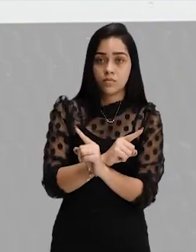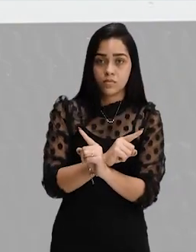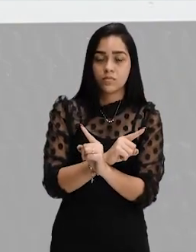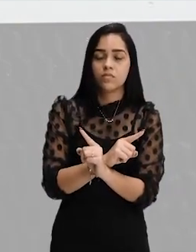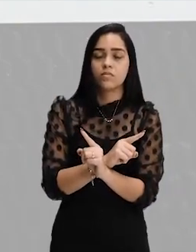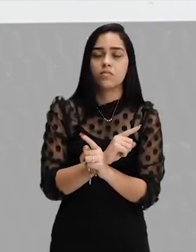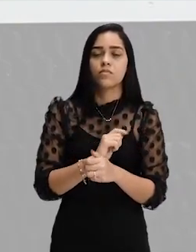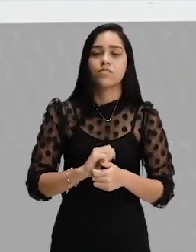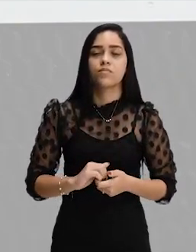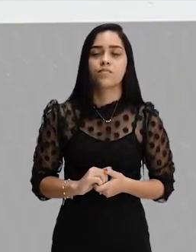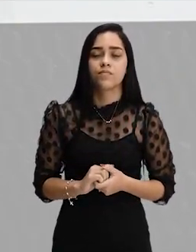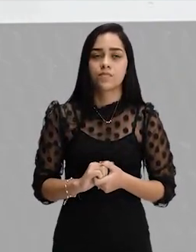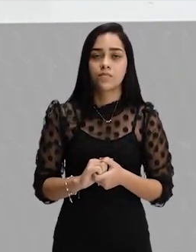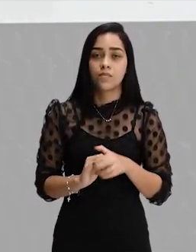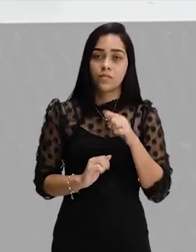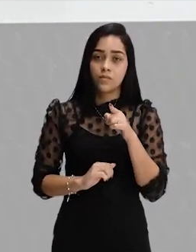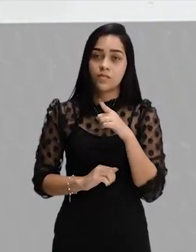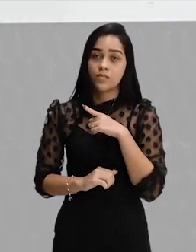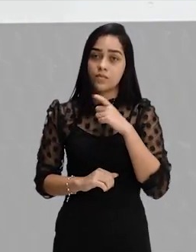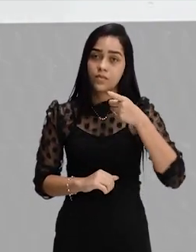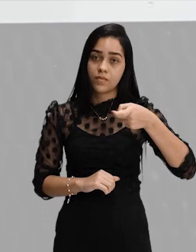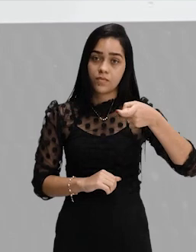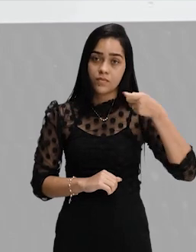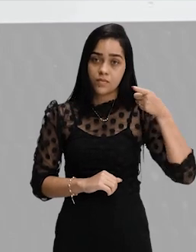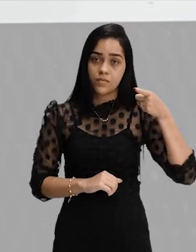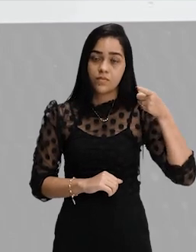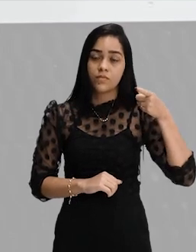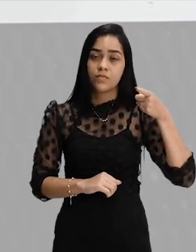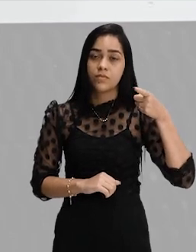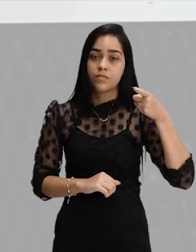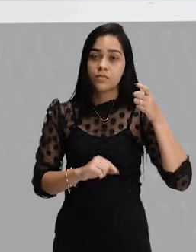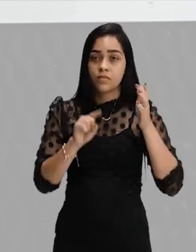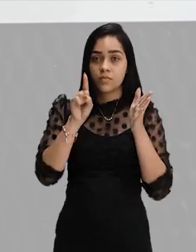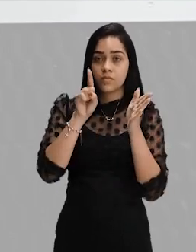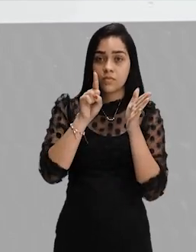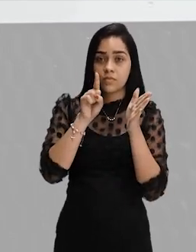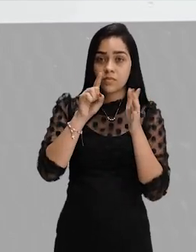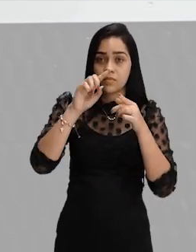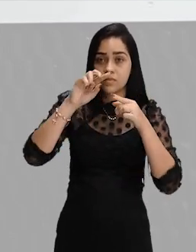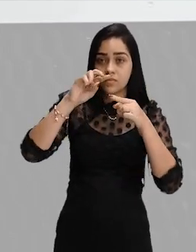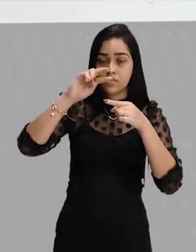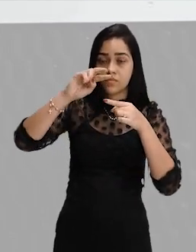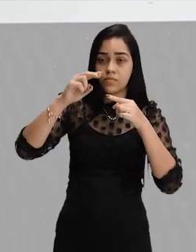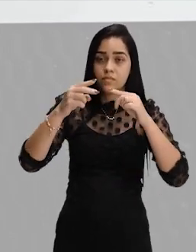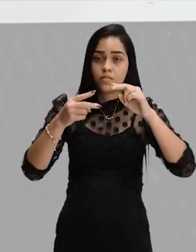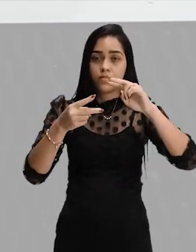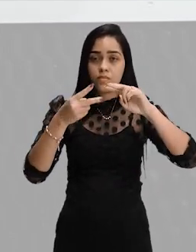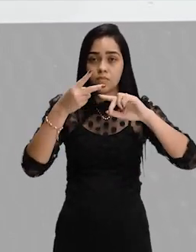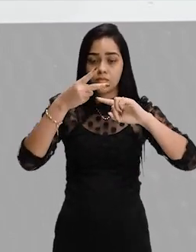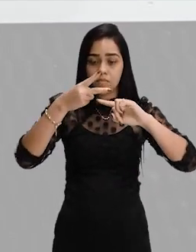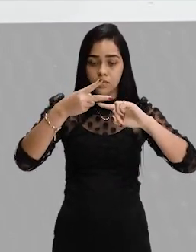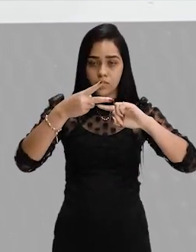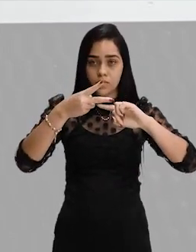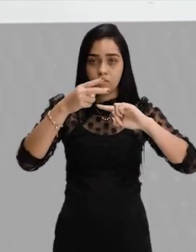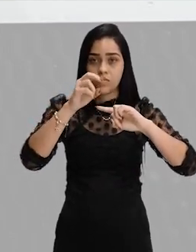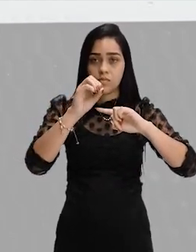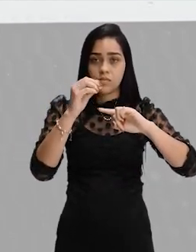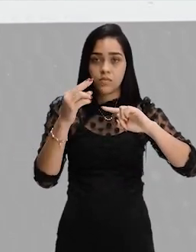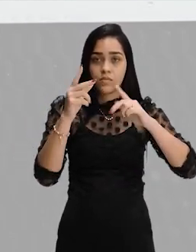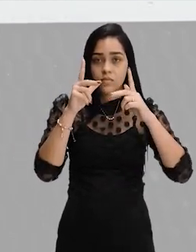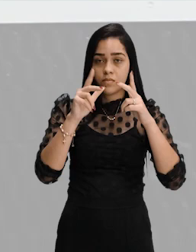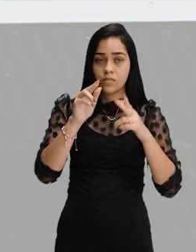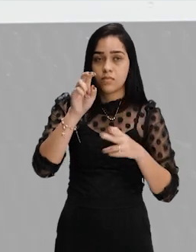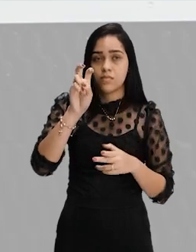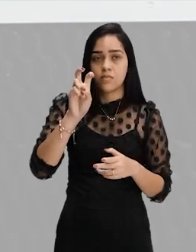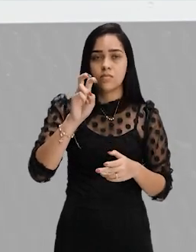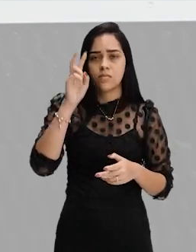da desigualdade, né? Você vai ter x menor ou igual a 5. Então, lembrado